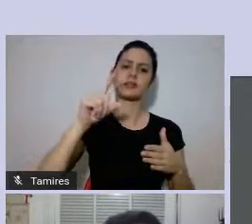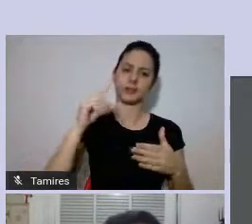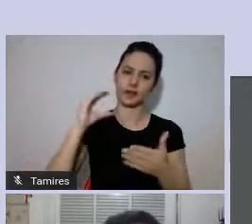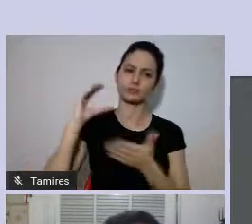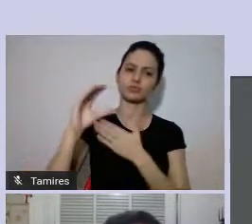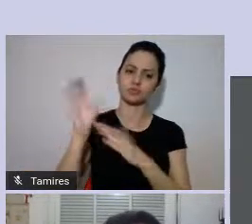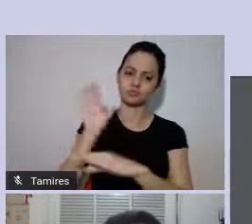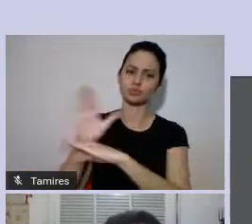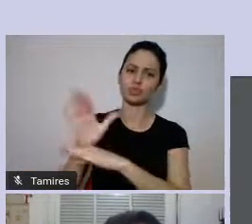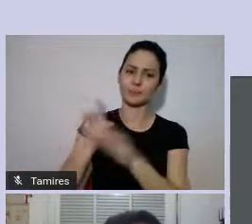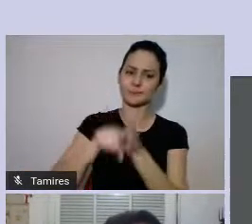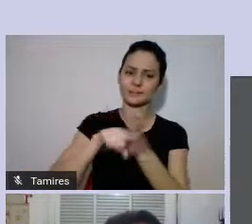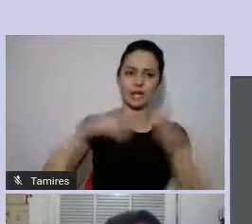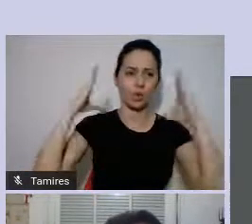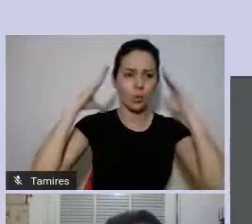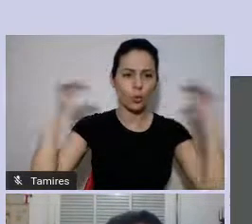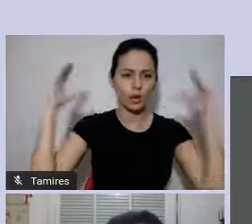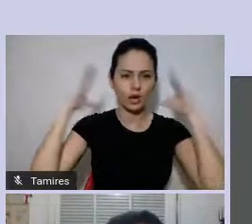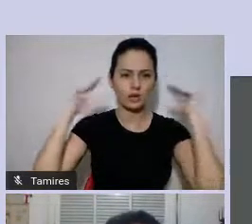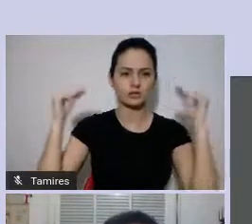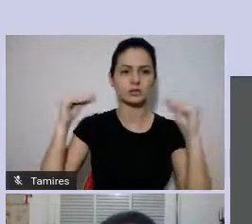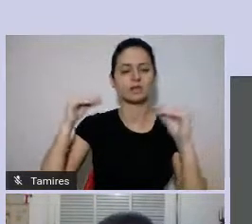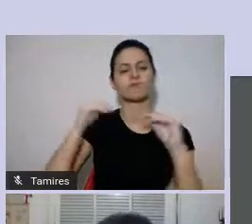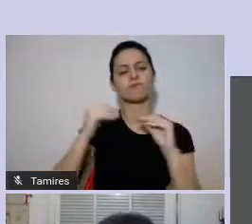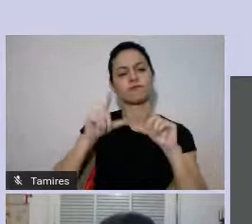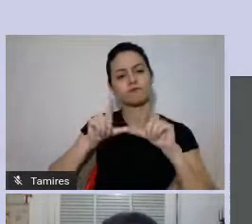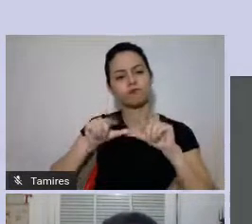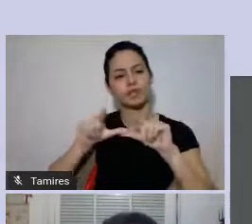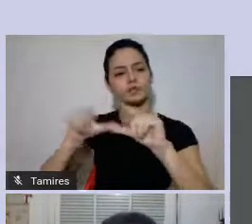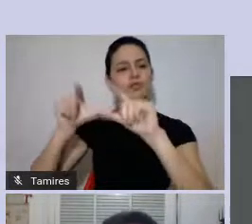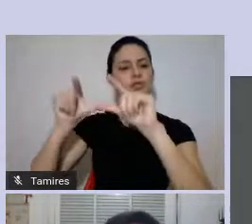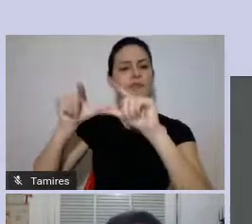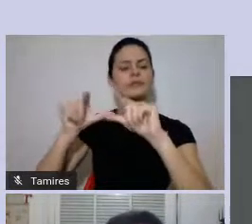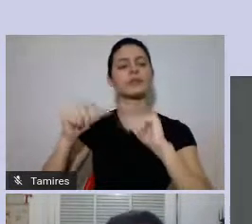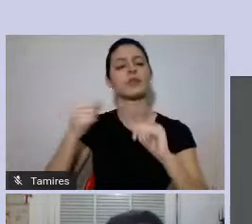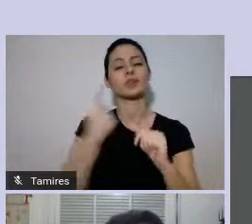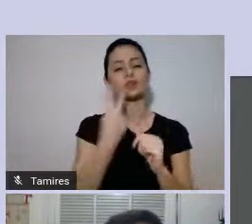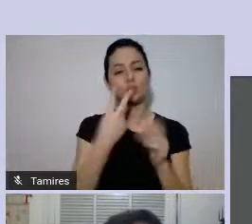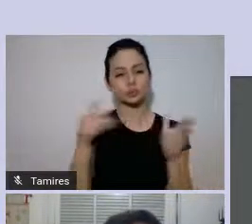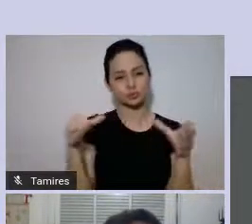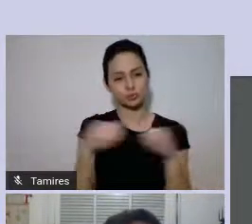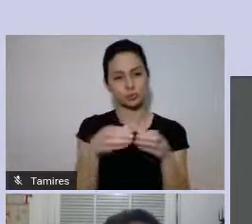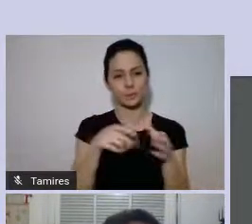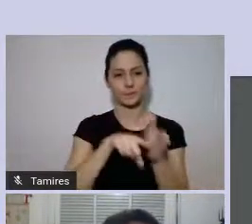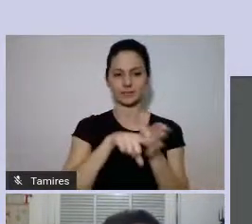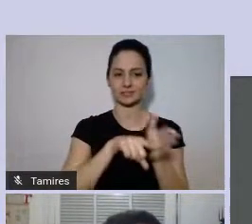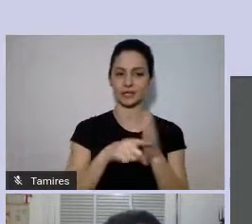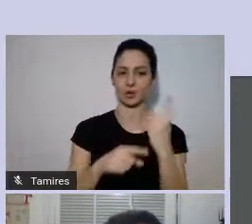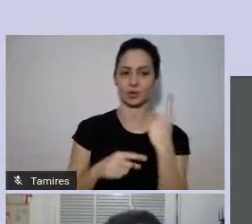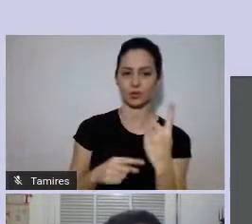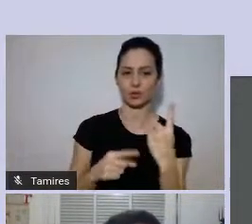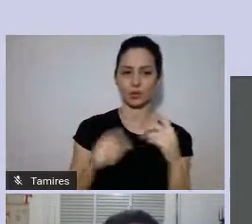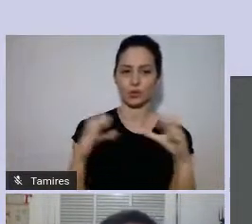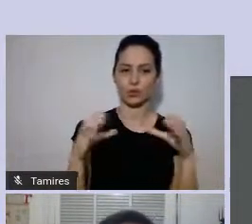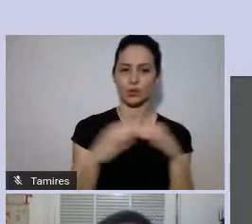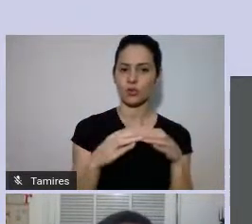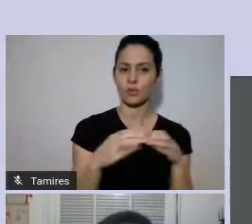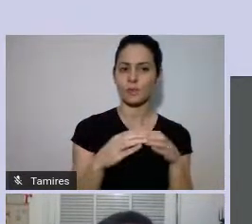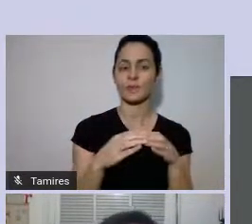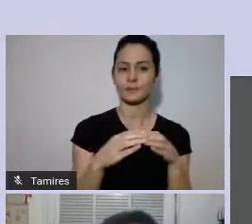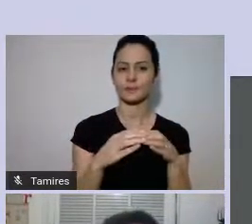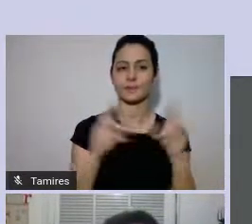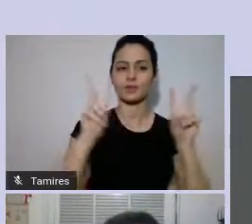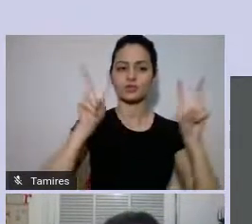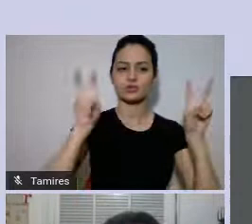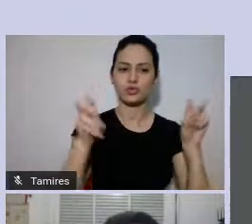Holanda, uma viagem, onde eu faço parte de dois grupos de pesquisa. Um que é um grupo sobre